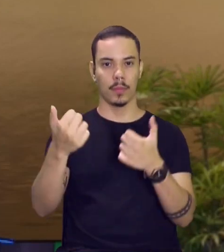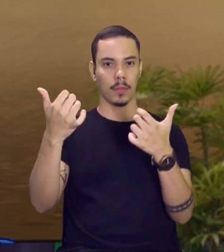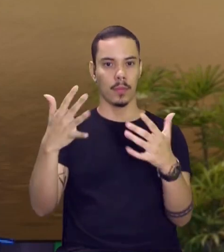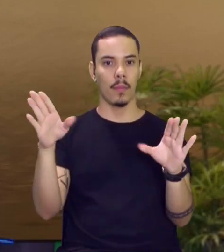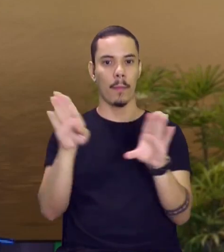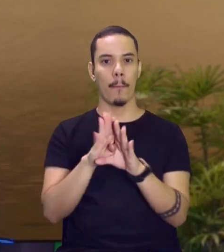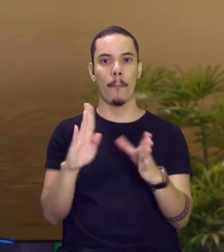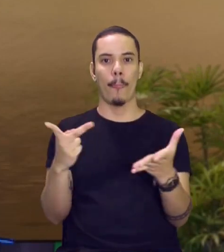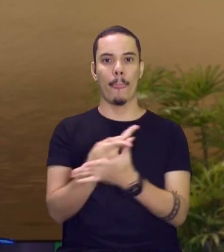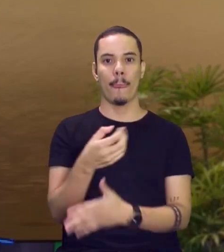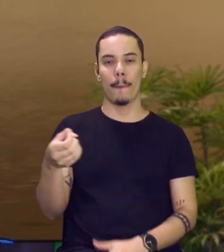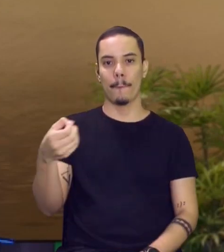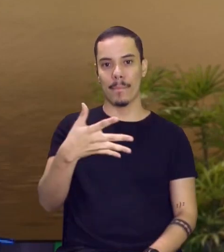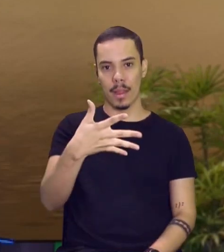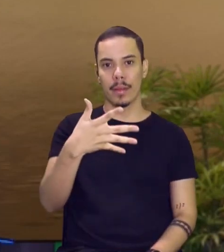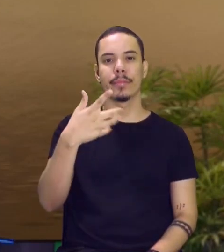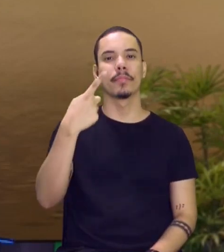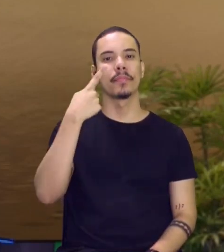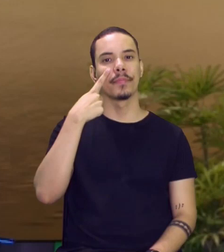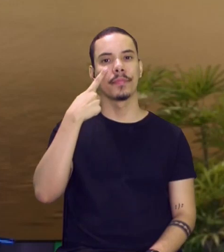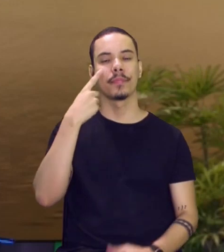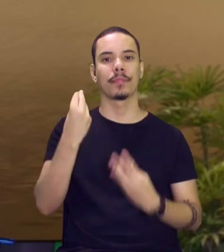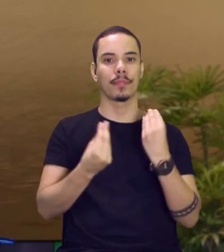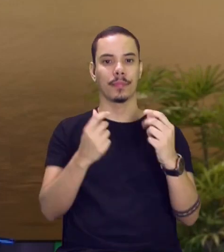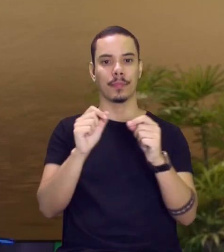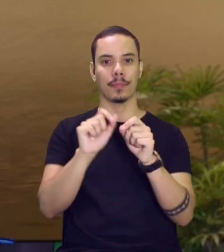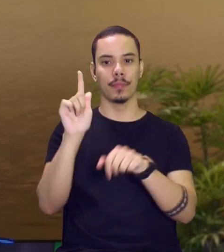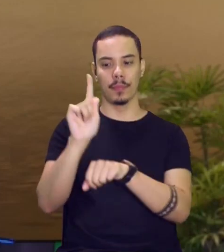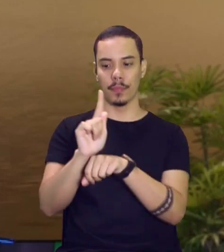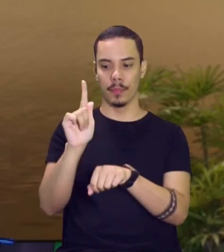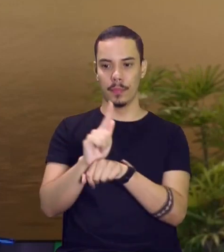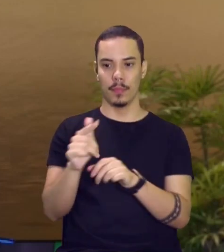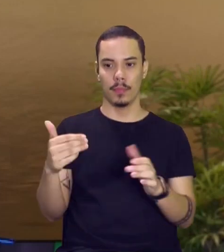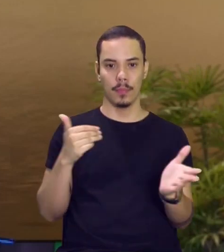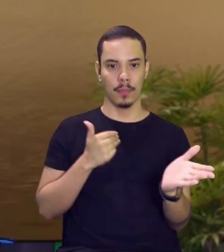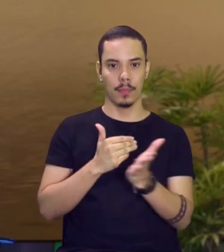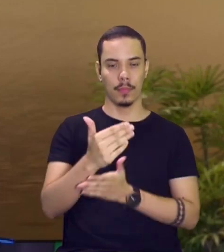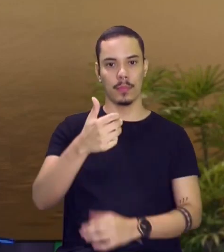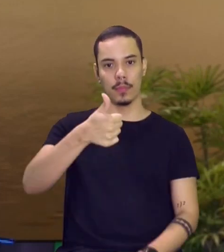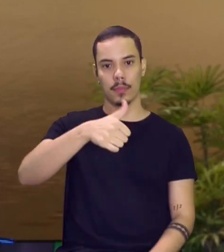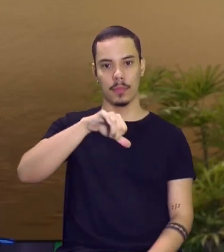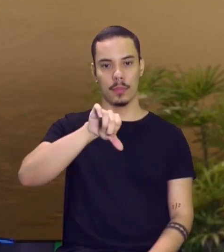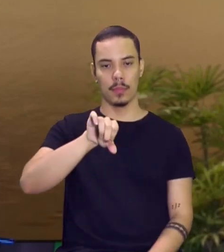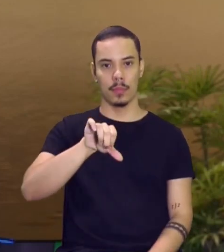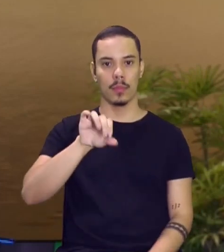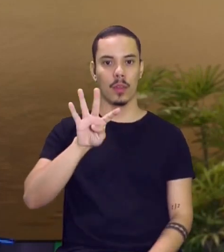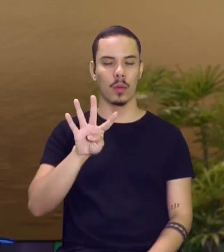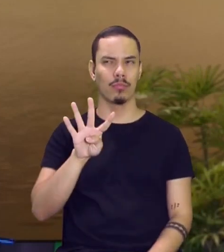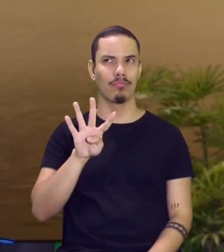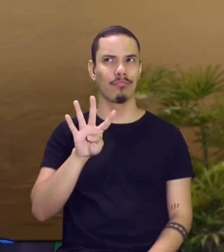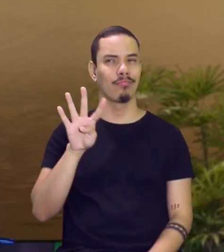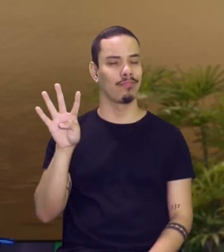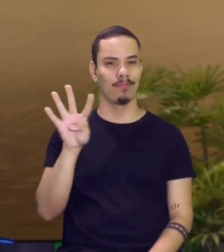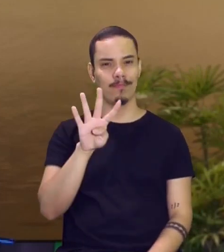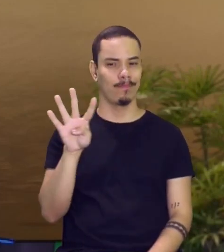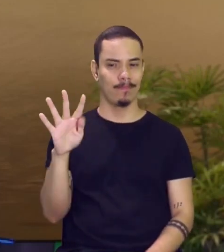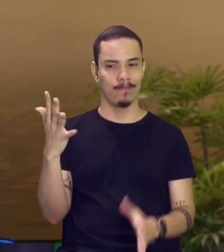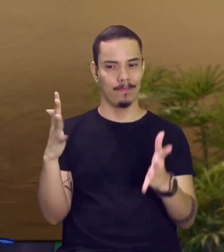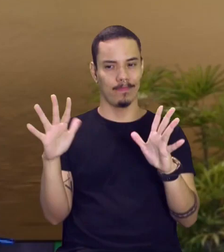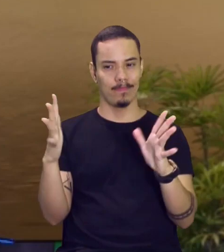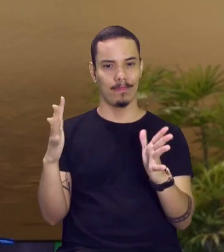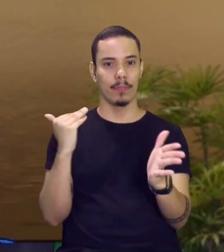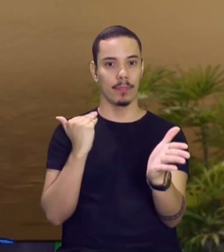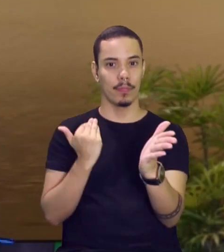ou seja, o Vale do Guaporé. Isso de 1943 e 4, tá? Que foi criado